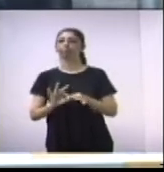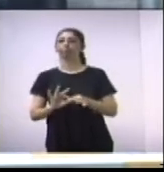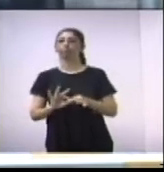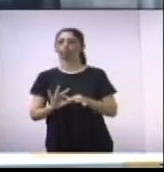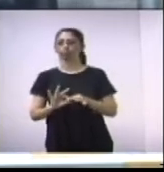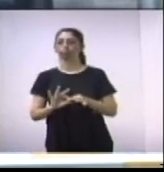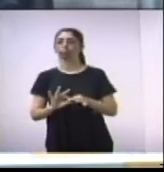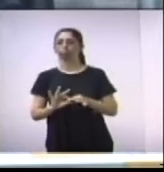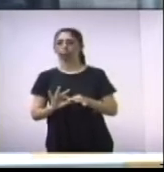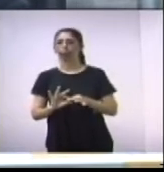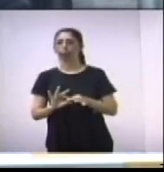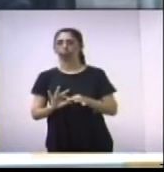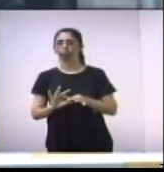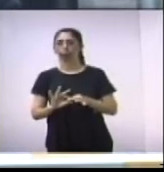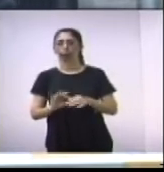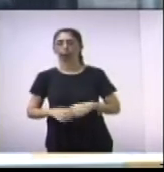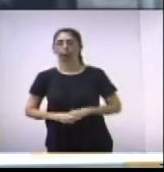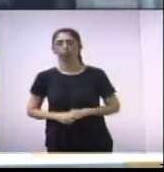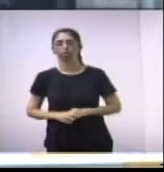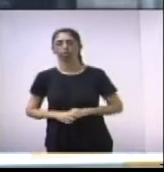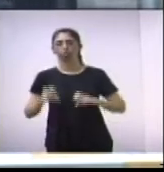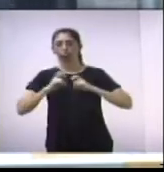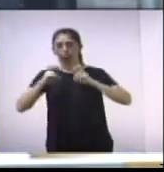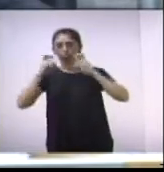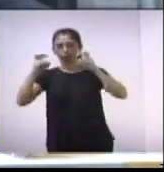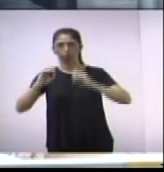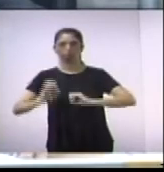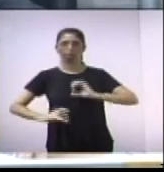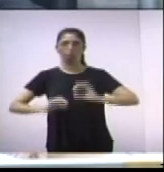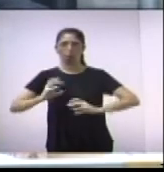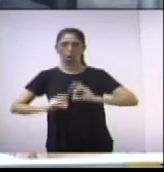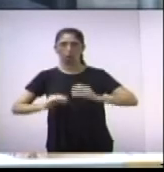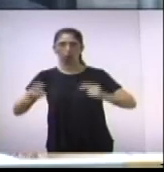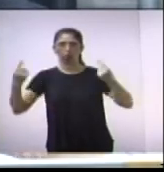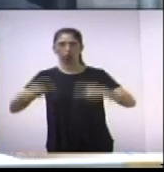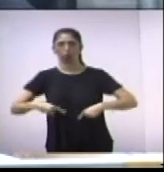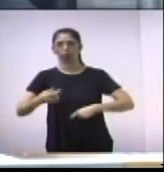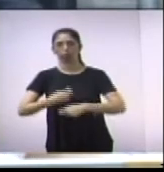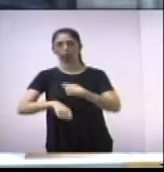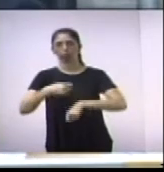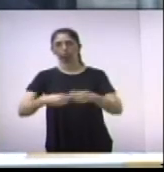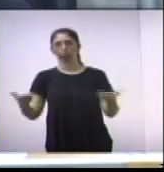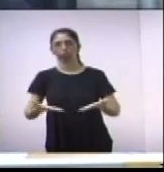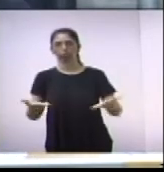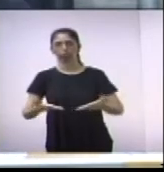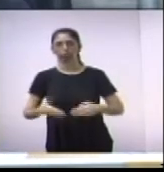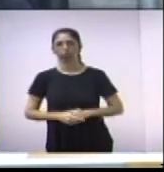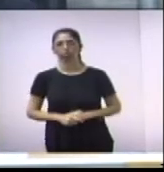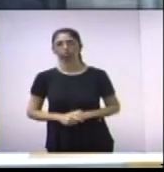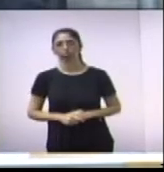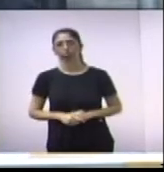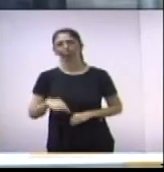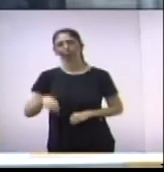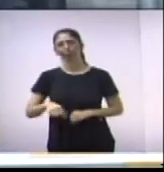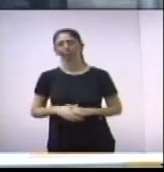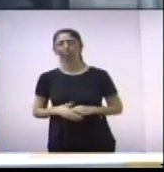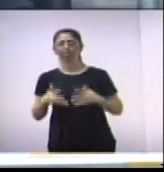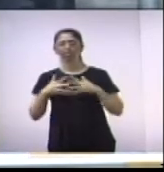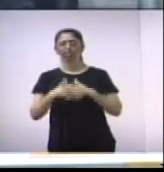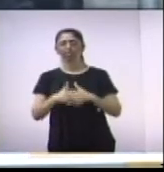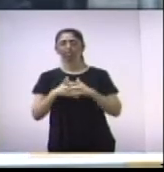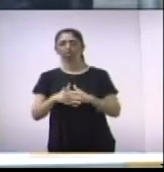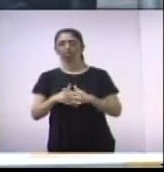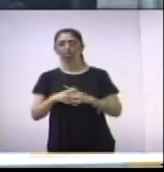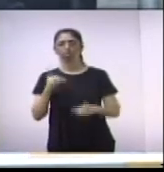grupo opositor ao atual governo, e isso interfere bastante na isenção, por isso que